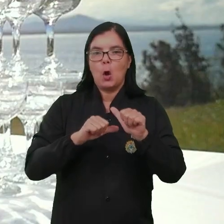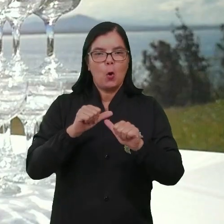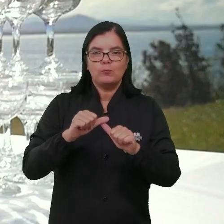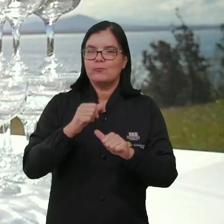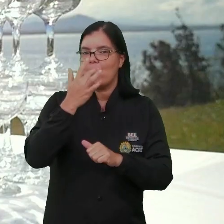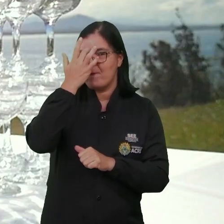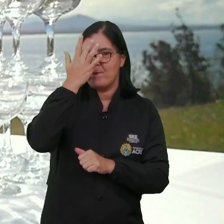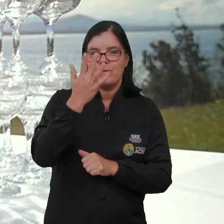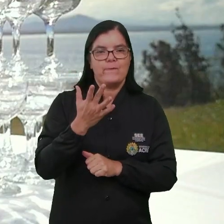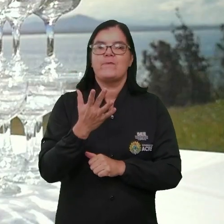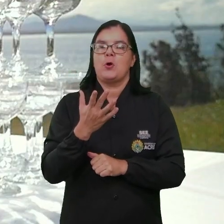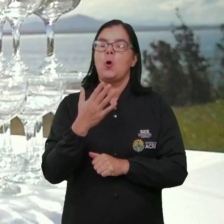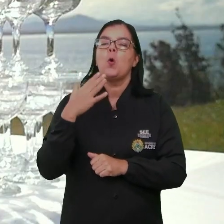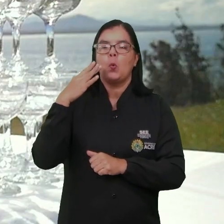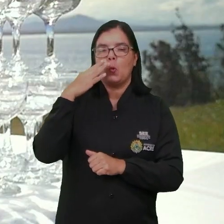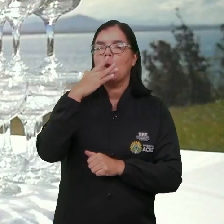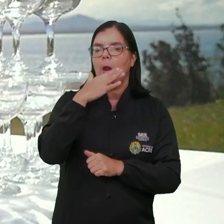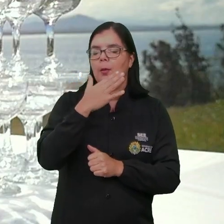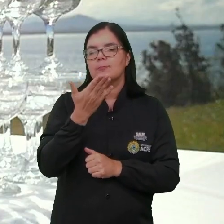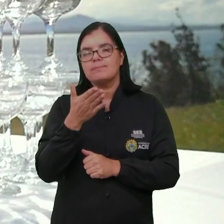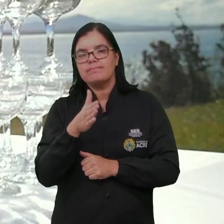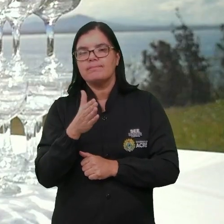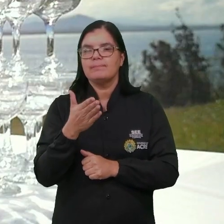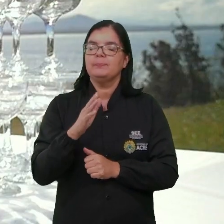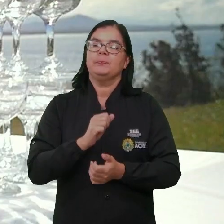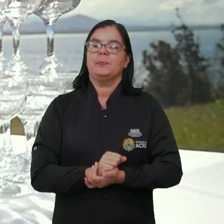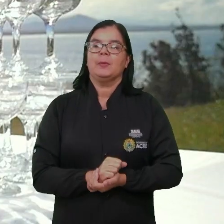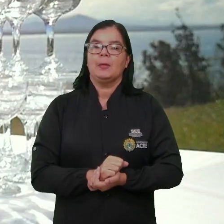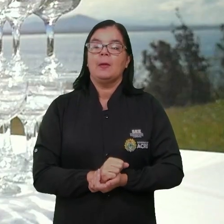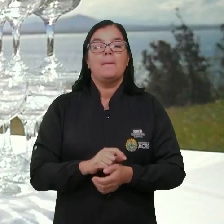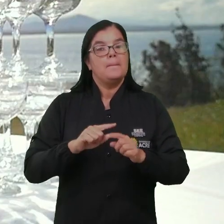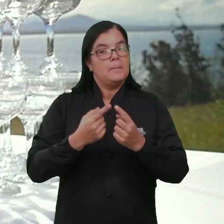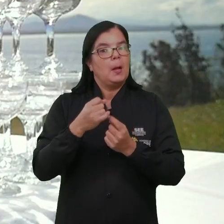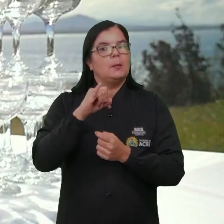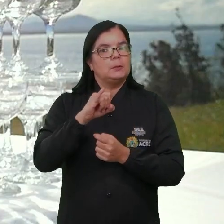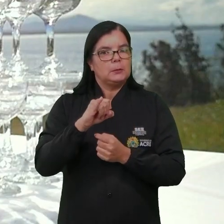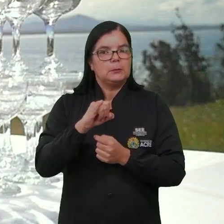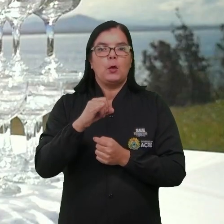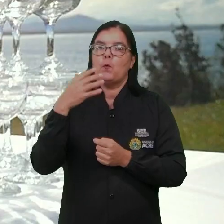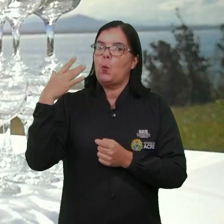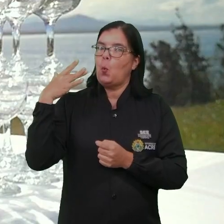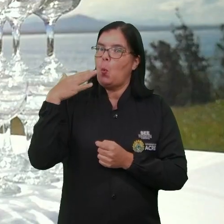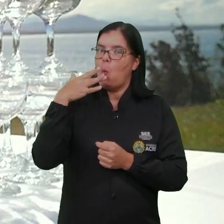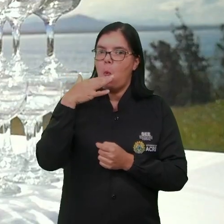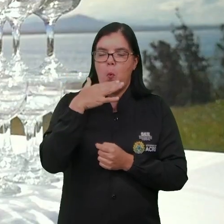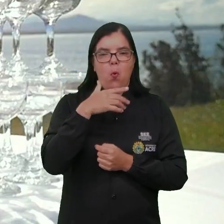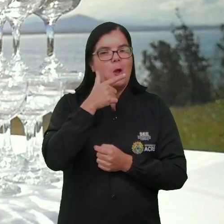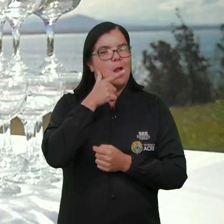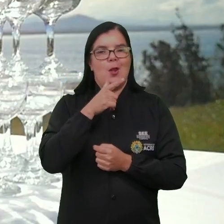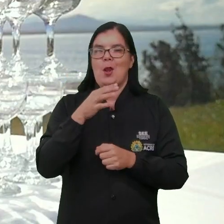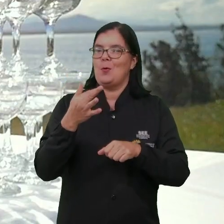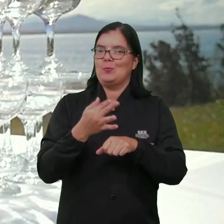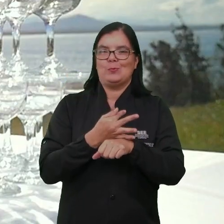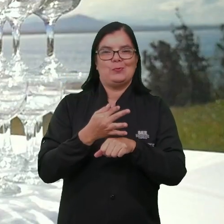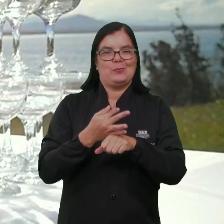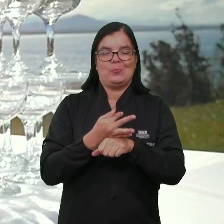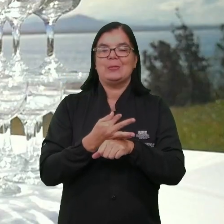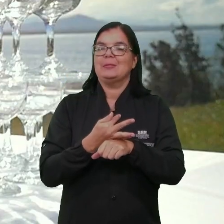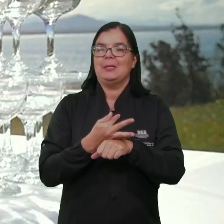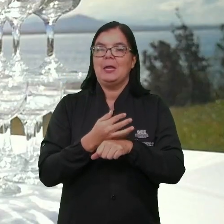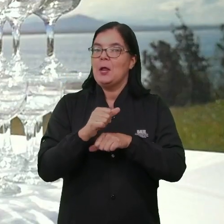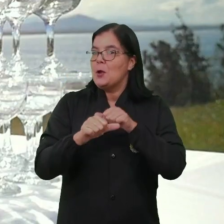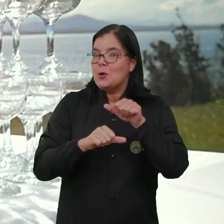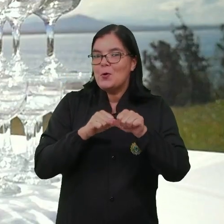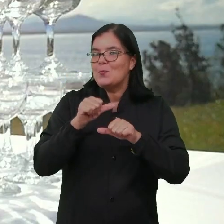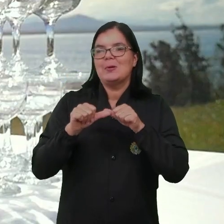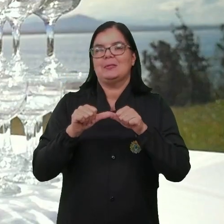deformam facilmente ali com um calor moderado, né? Então, por mais que você esquente, né, ele não vai ser deformado, ele não vai mudar